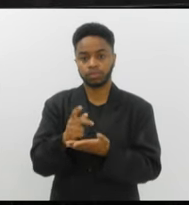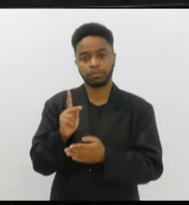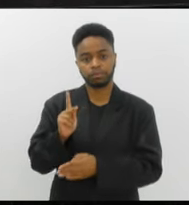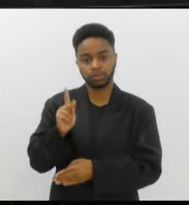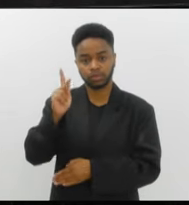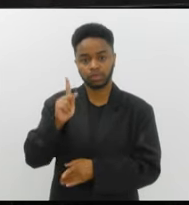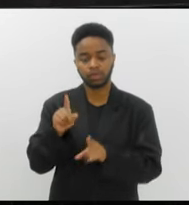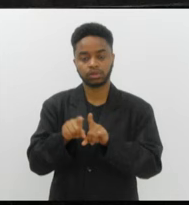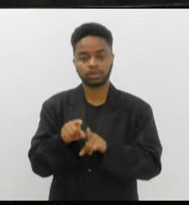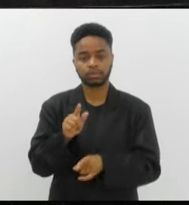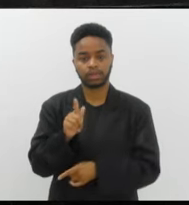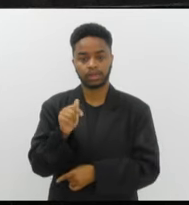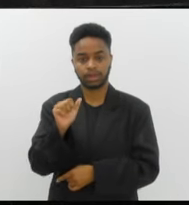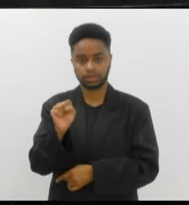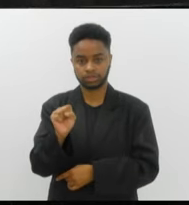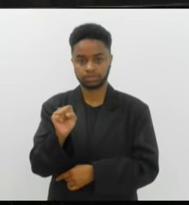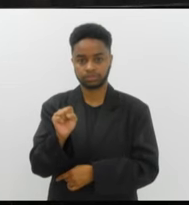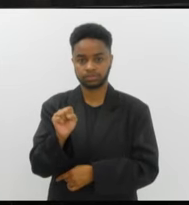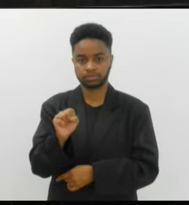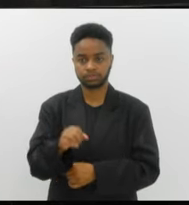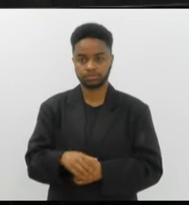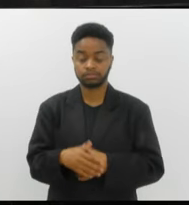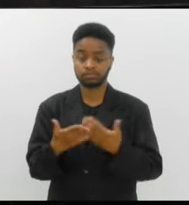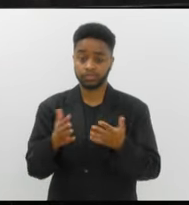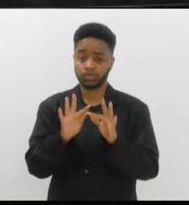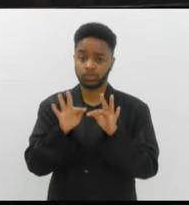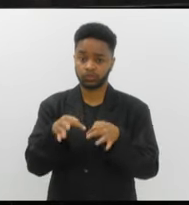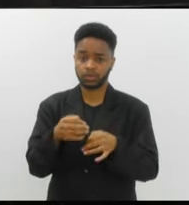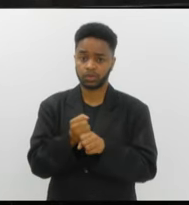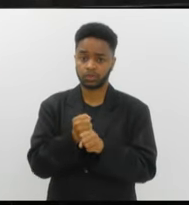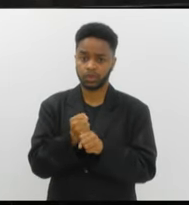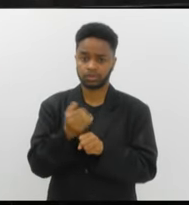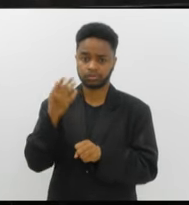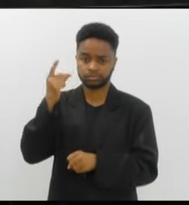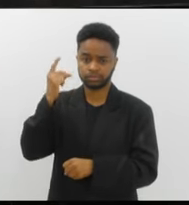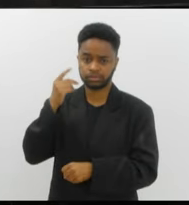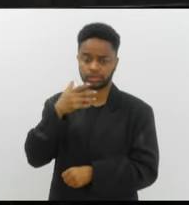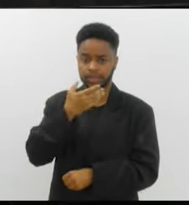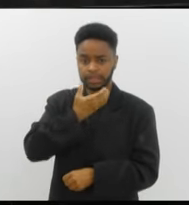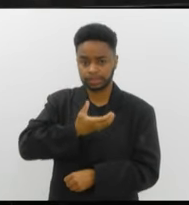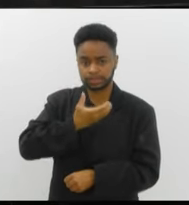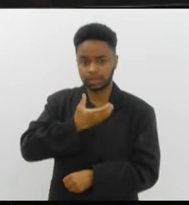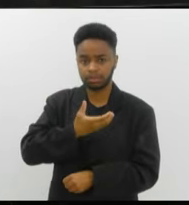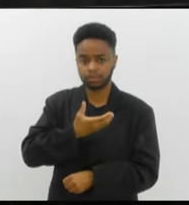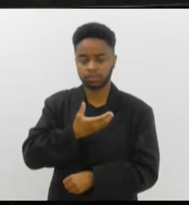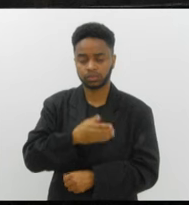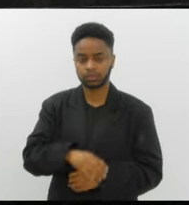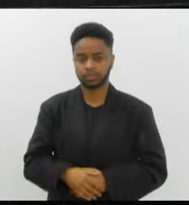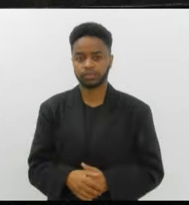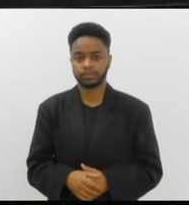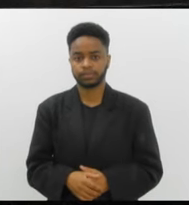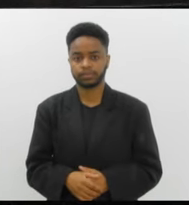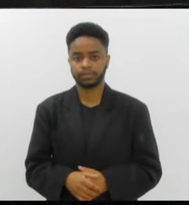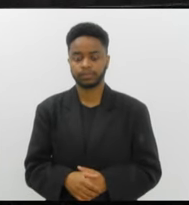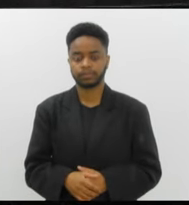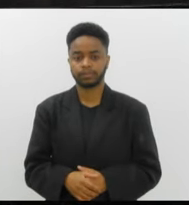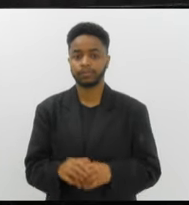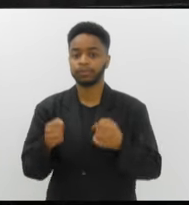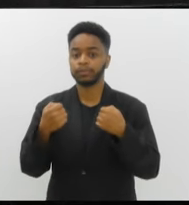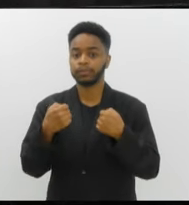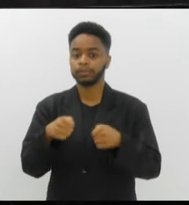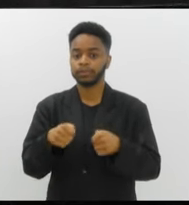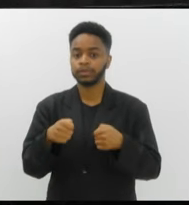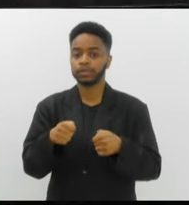gás. Como foi no final do ano, em dezembro, ela ficou sujeita ao sistema